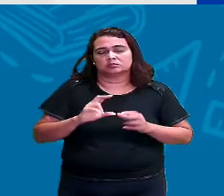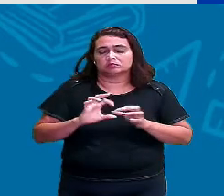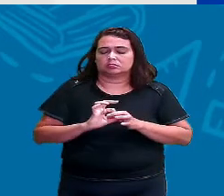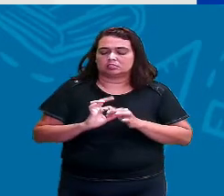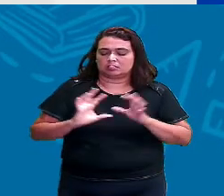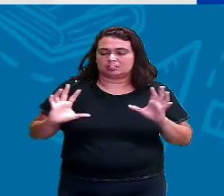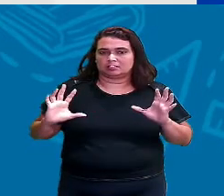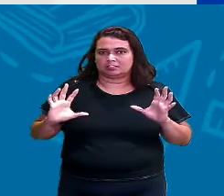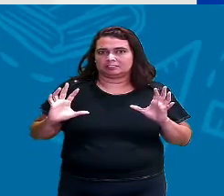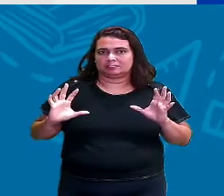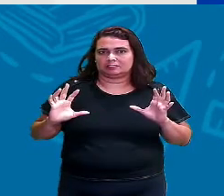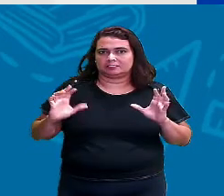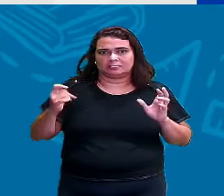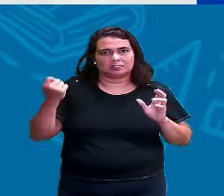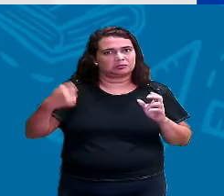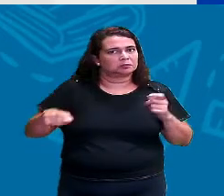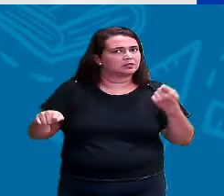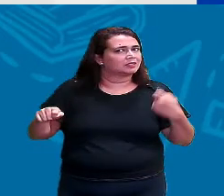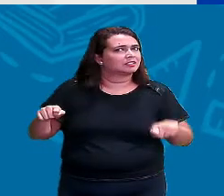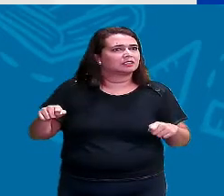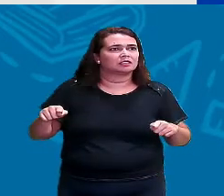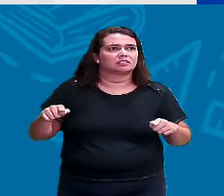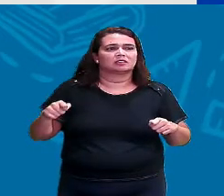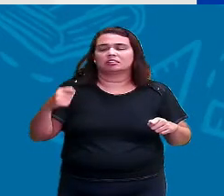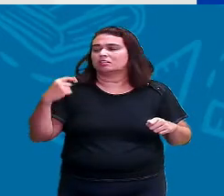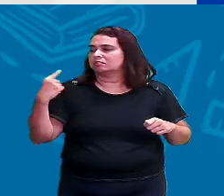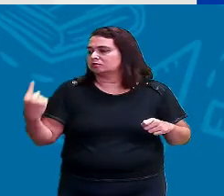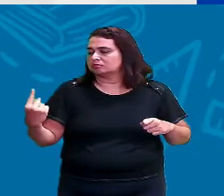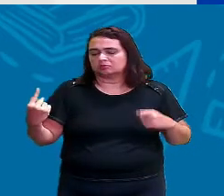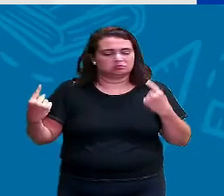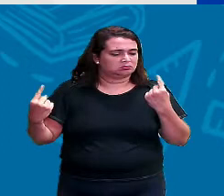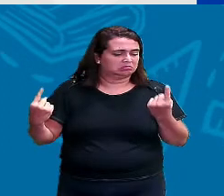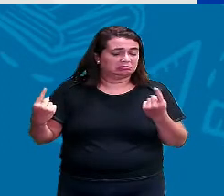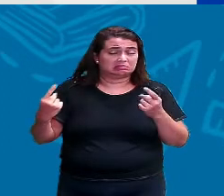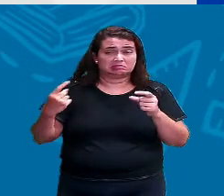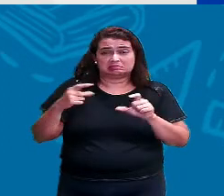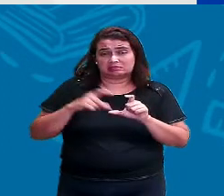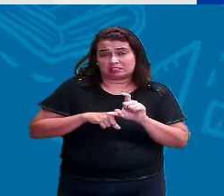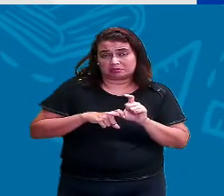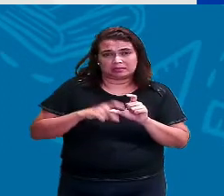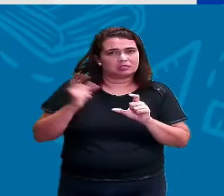independentes, porque não precisam de um do outro.